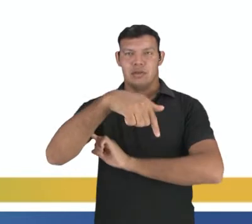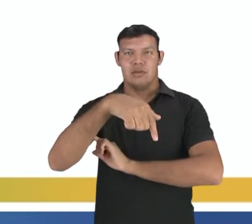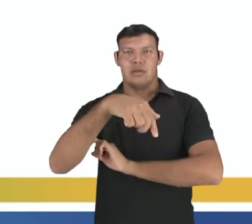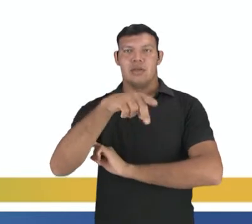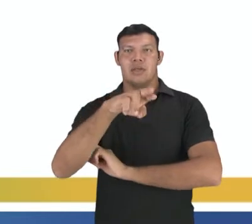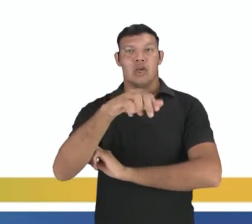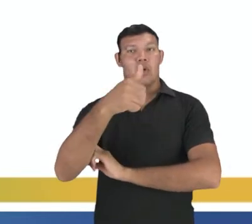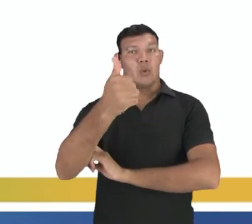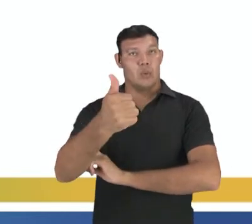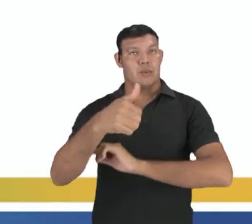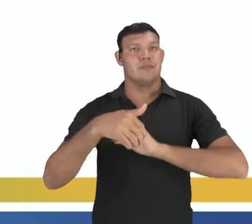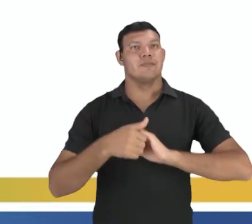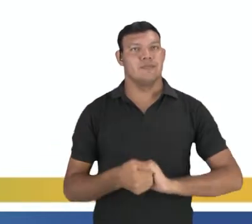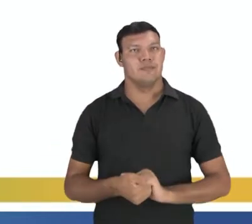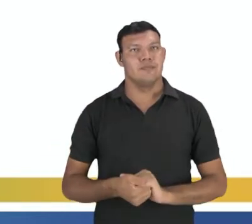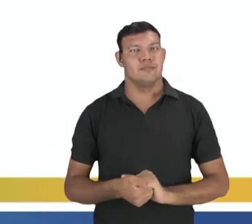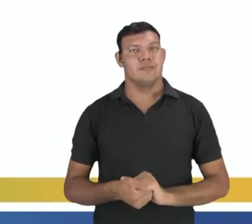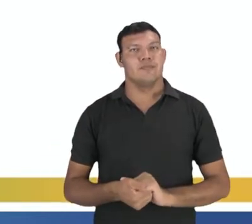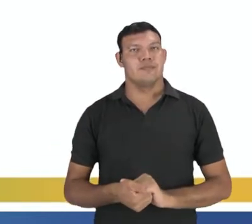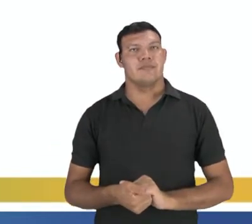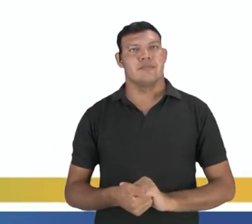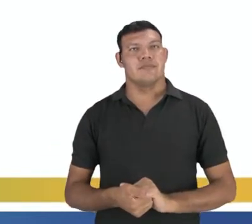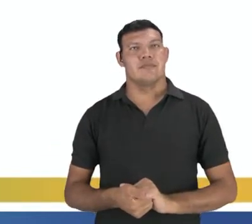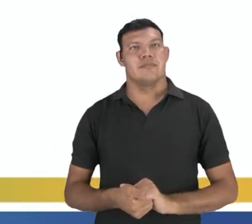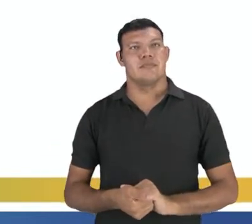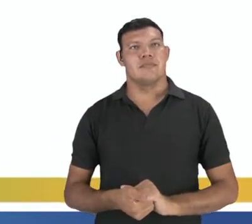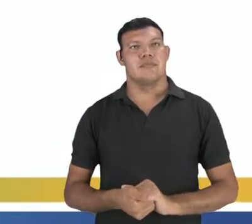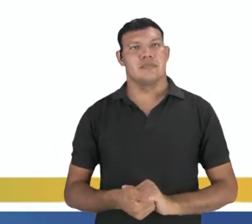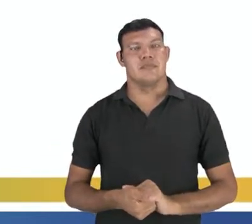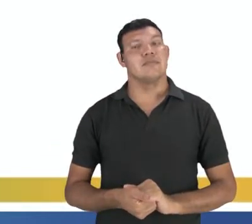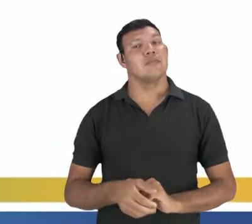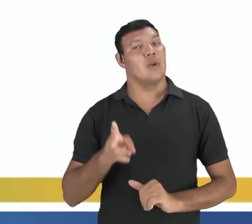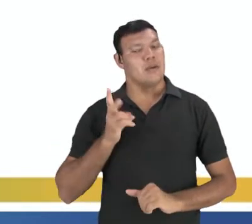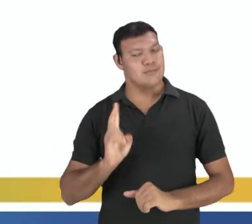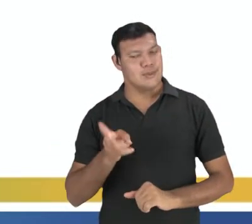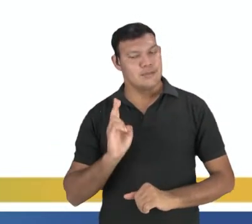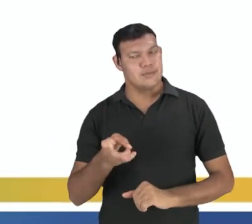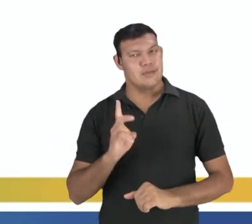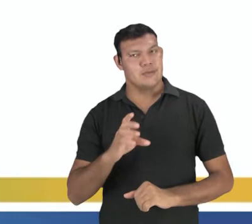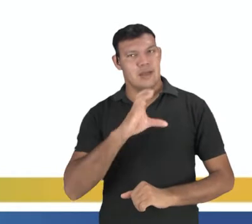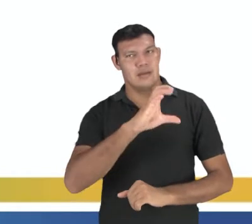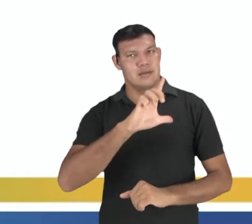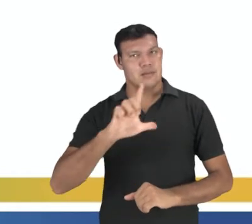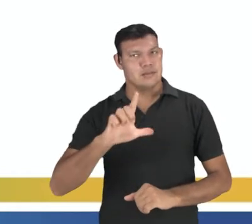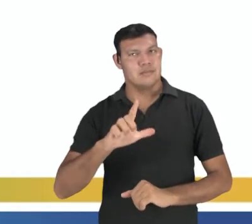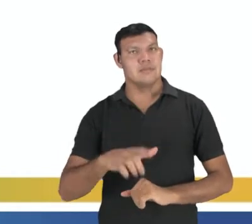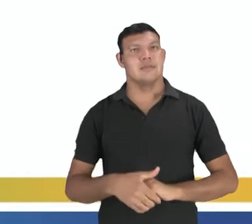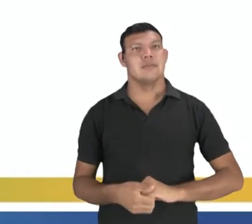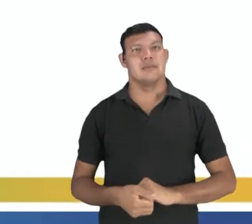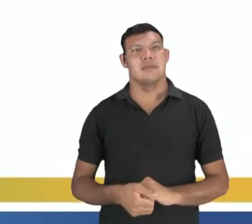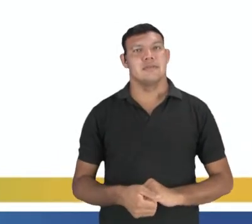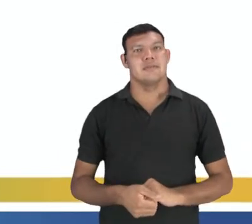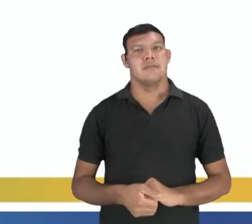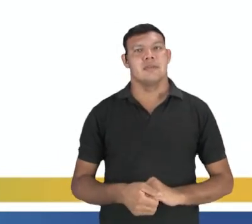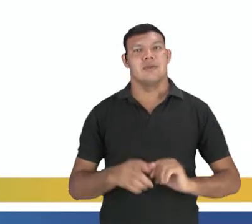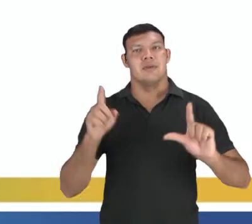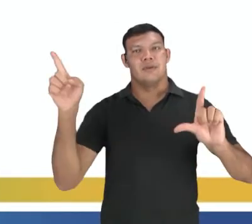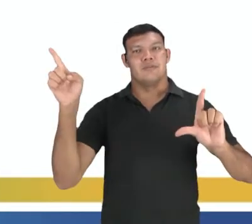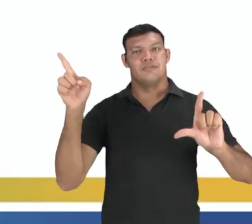igual ao outro, tá? Logo, a PG é constante. E quando ela for